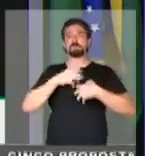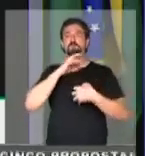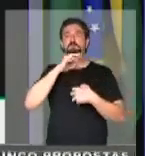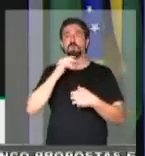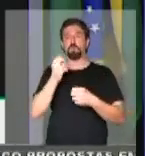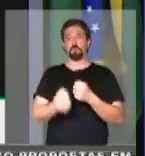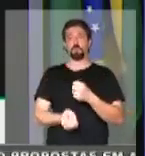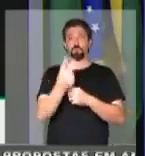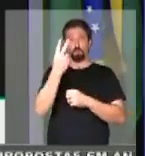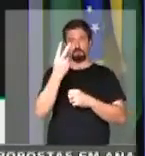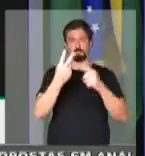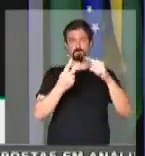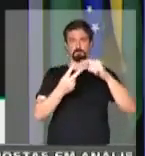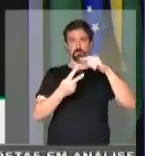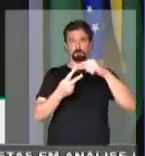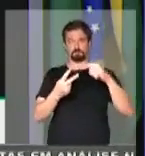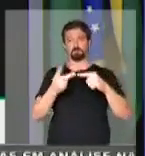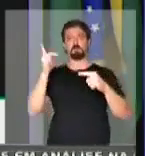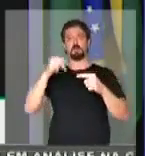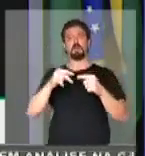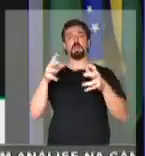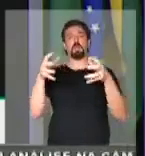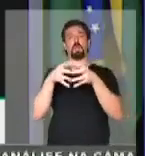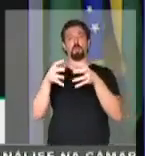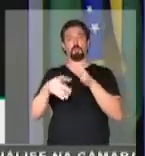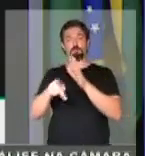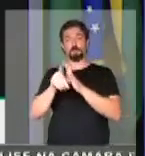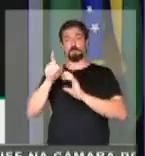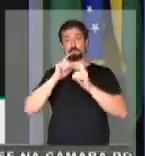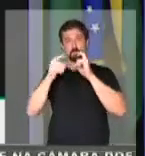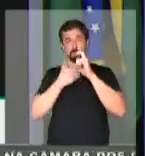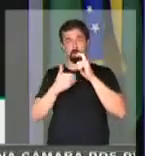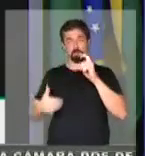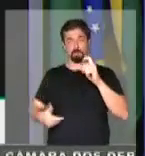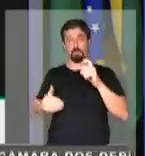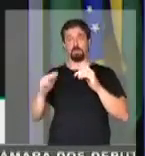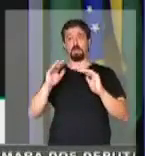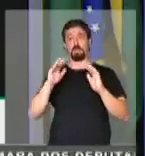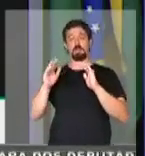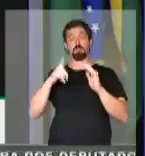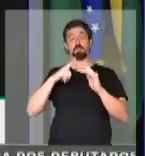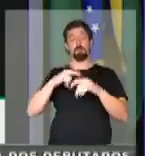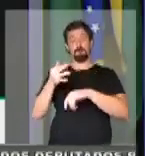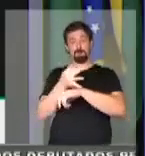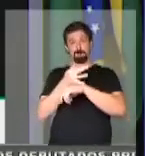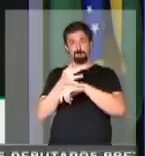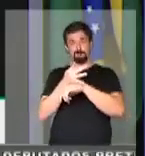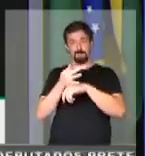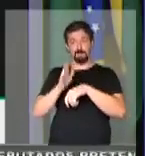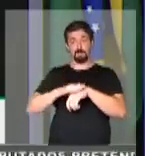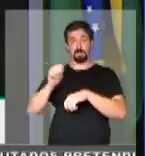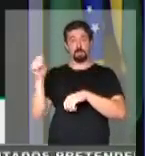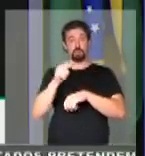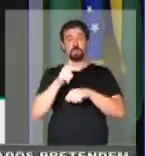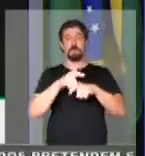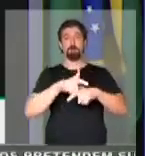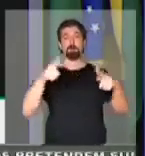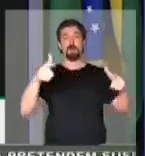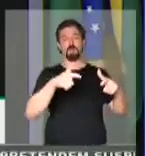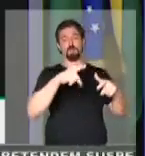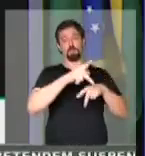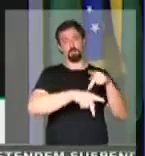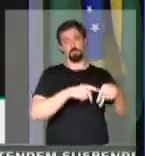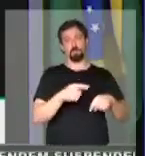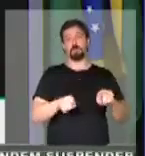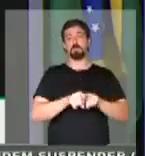desconforto. Falo aqui da existência de categorias na administração pública com período de férias superior ao previsto para os trabalhadores em geral. E